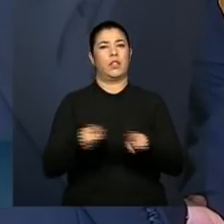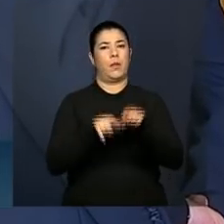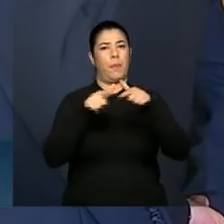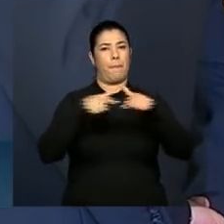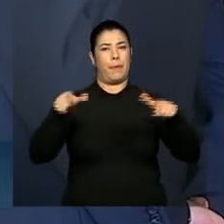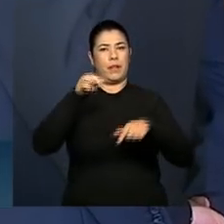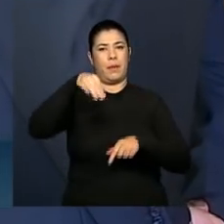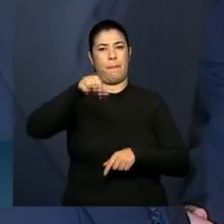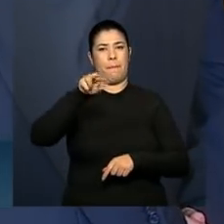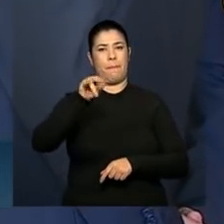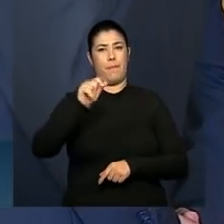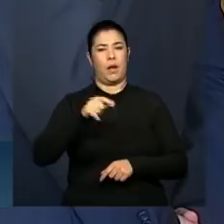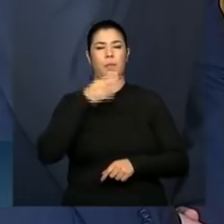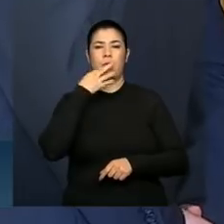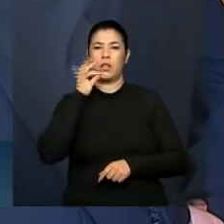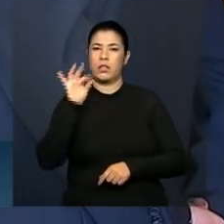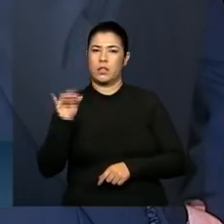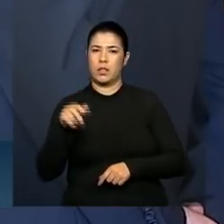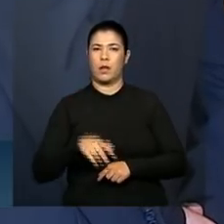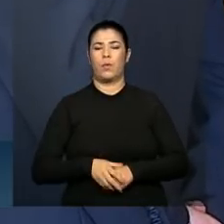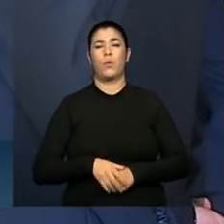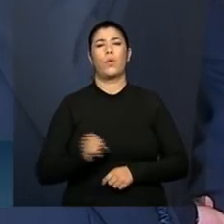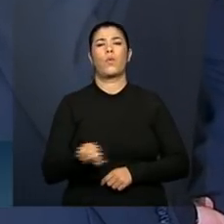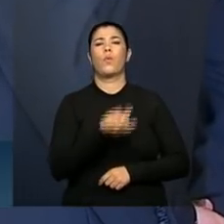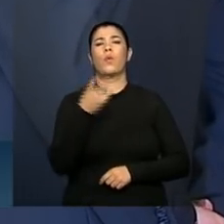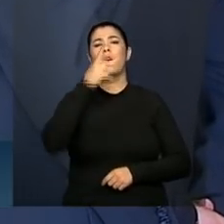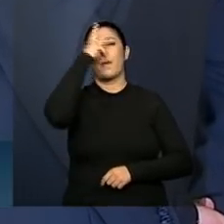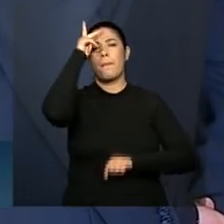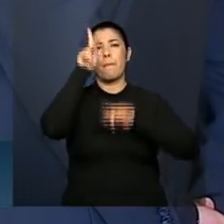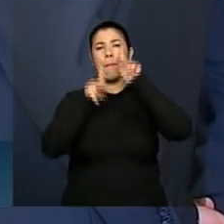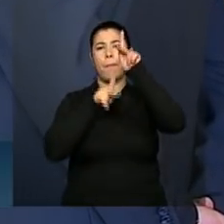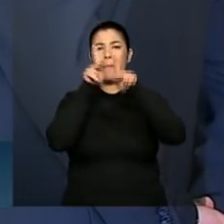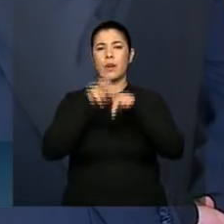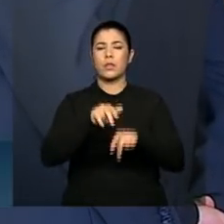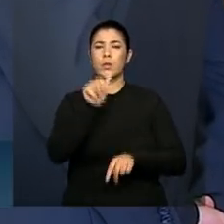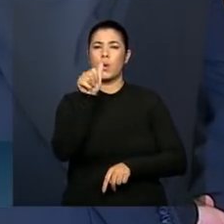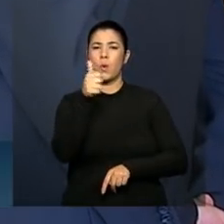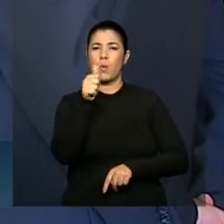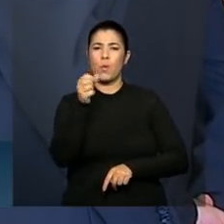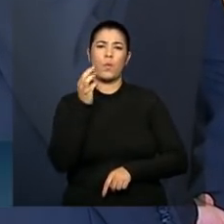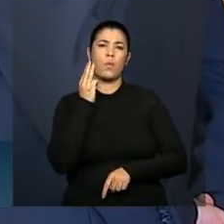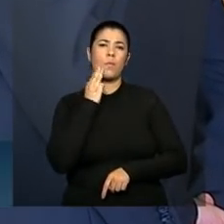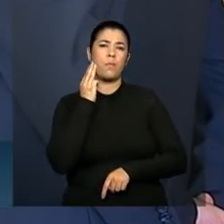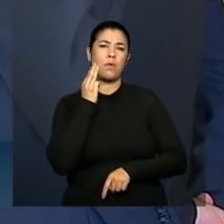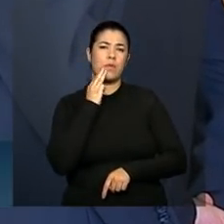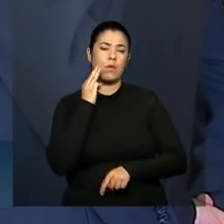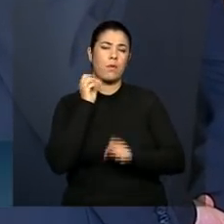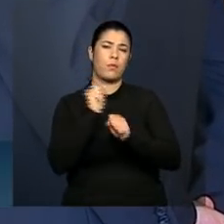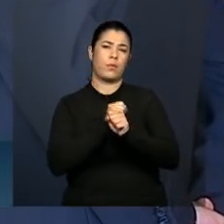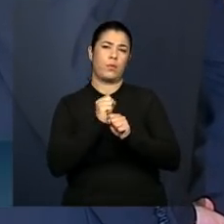A população foi estimada em 11 milhões de habitantes em 2013.